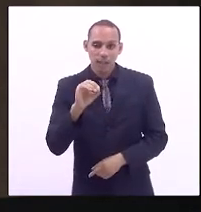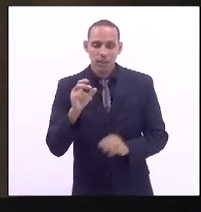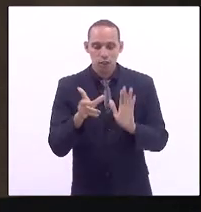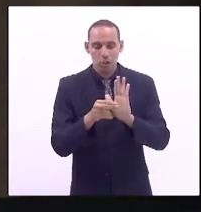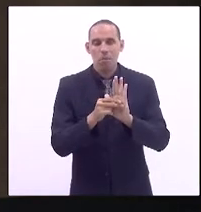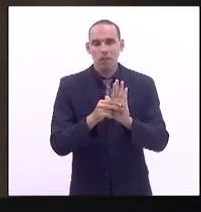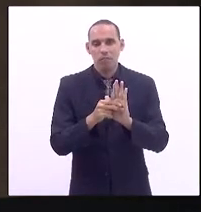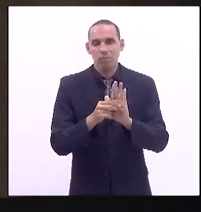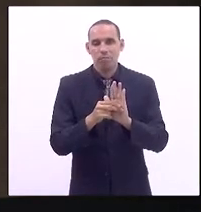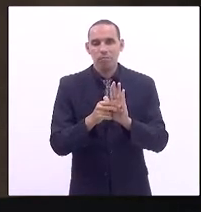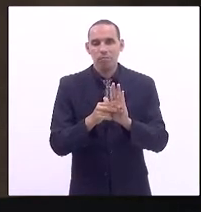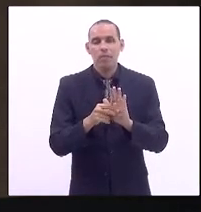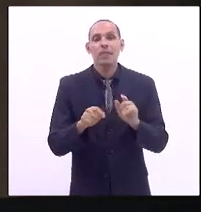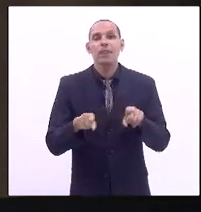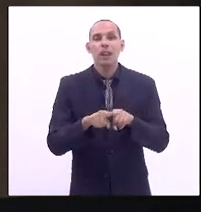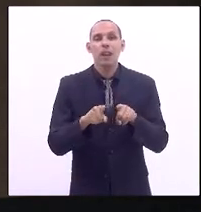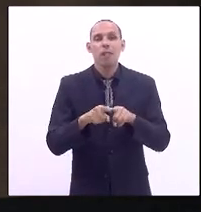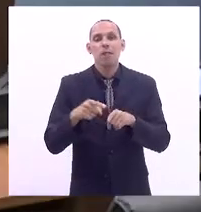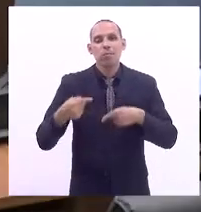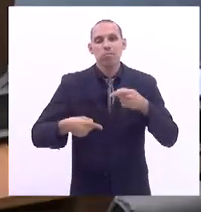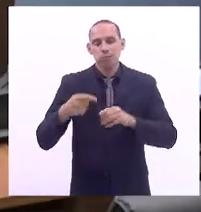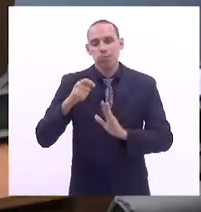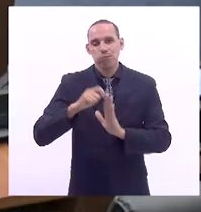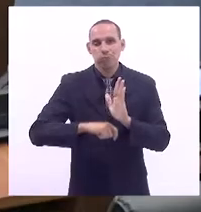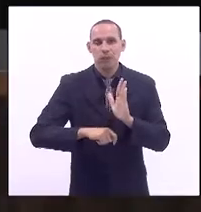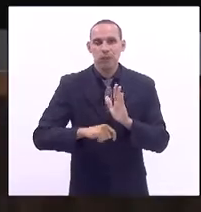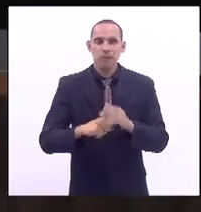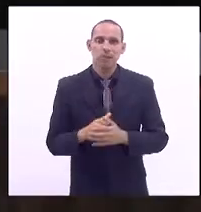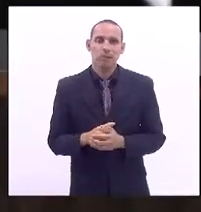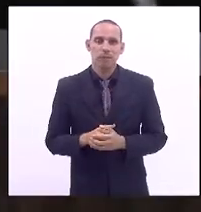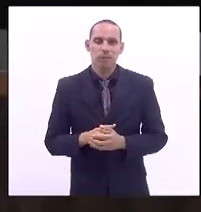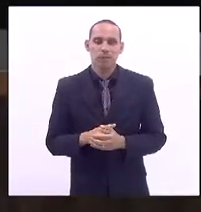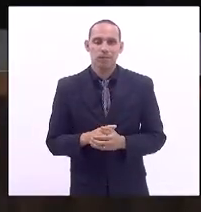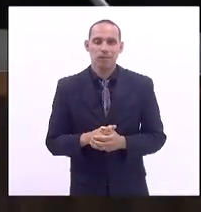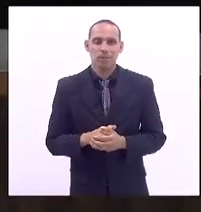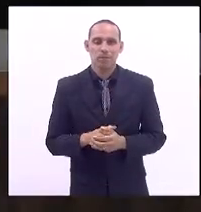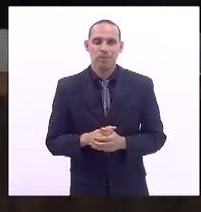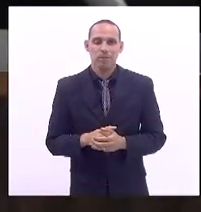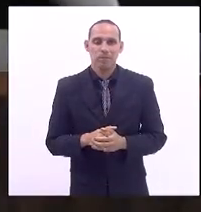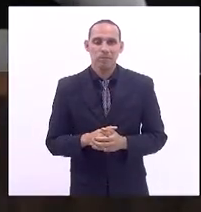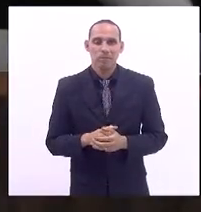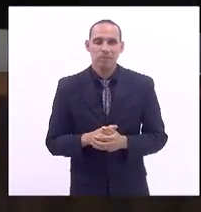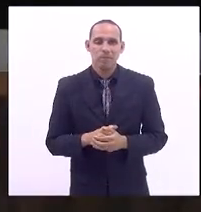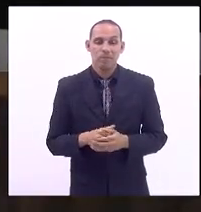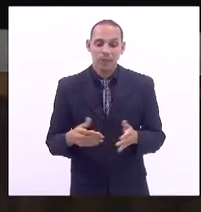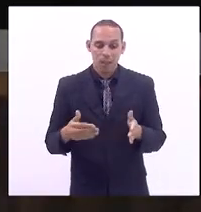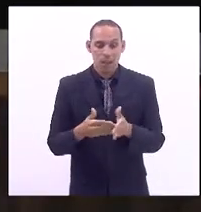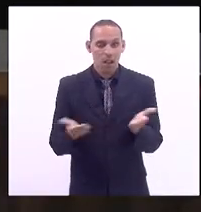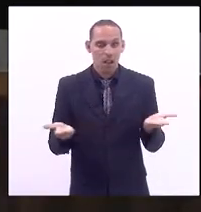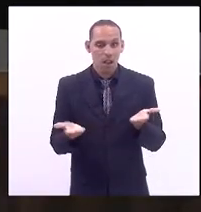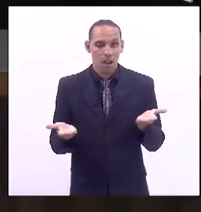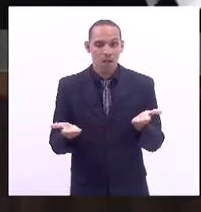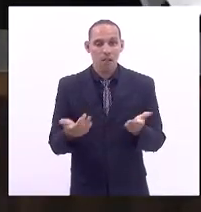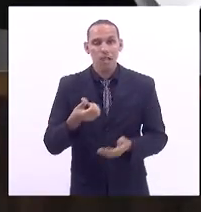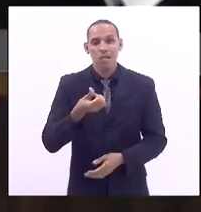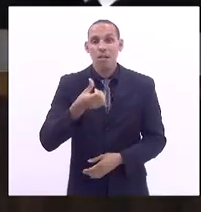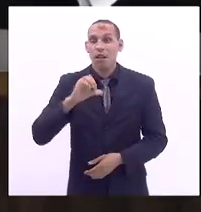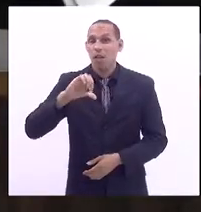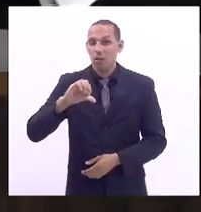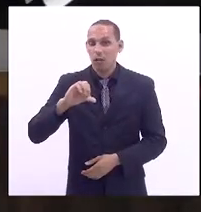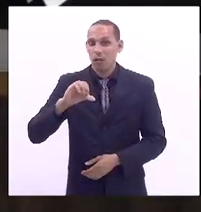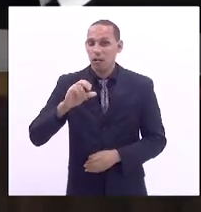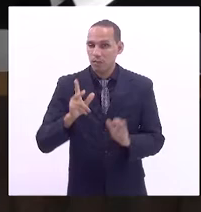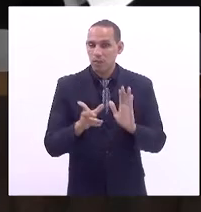emendas e toma escrevendo para discutir até a presente o presidente instante estamos 69 emendas